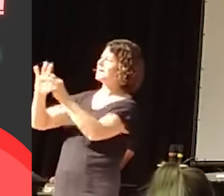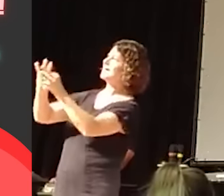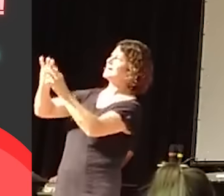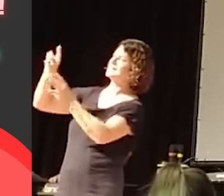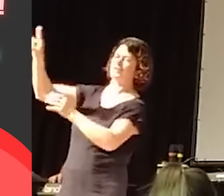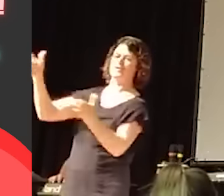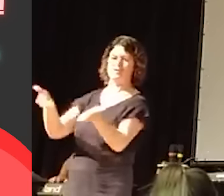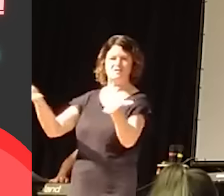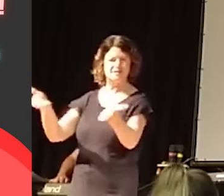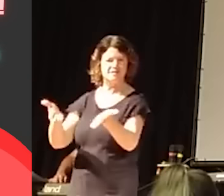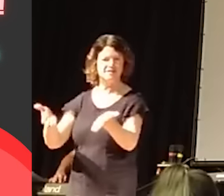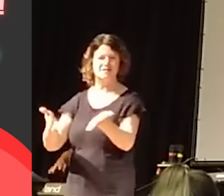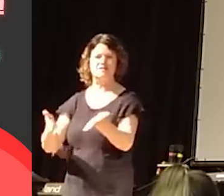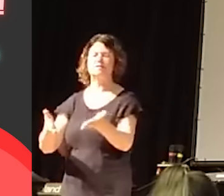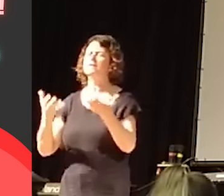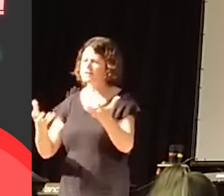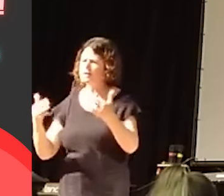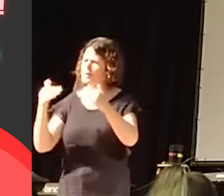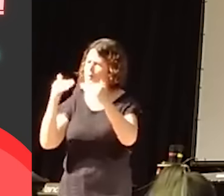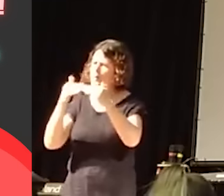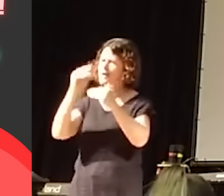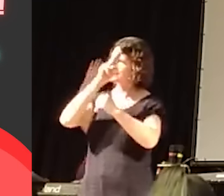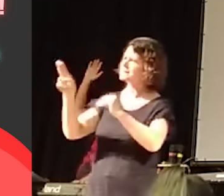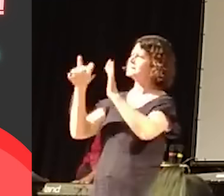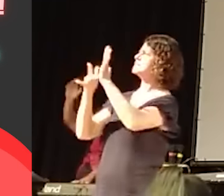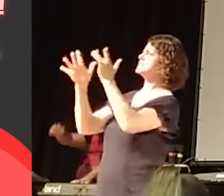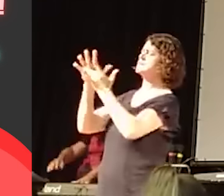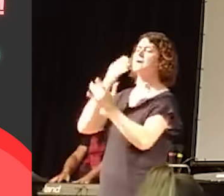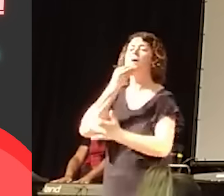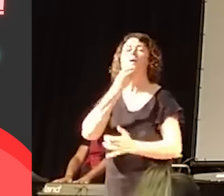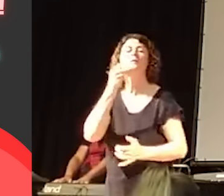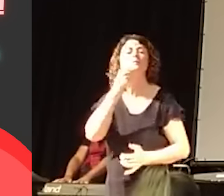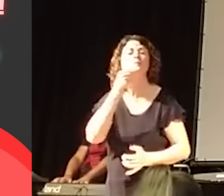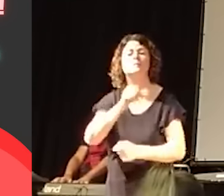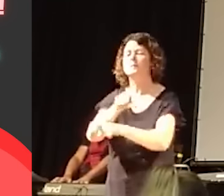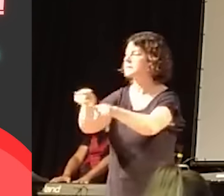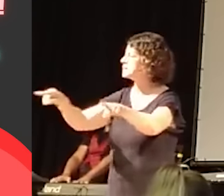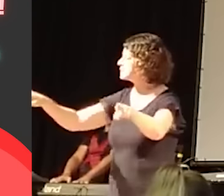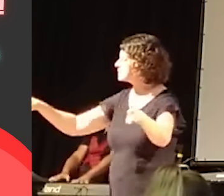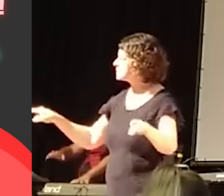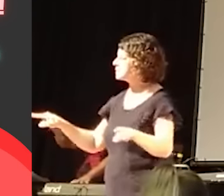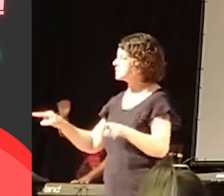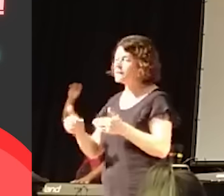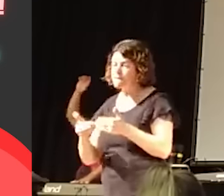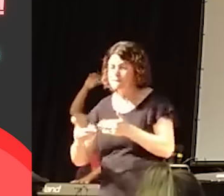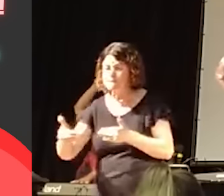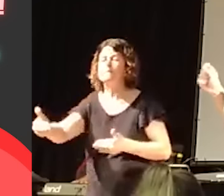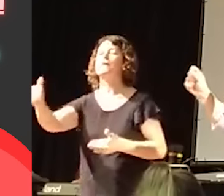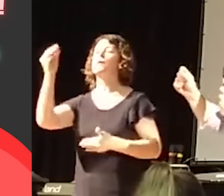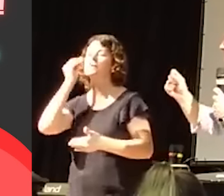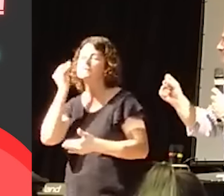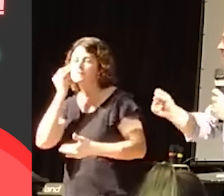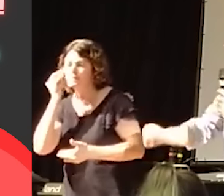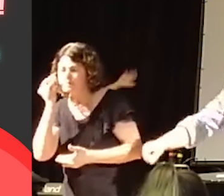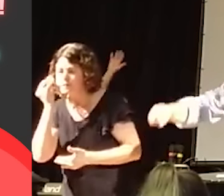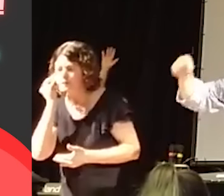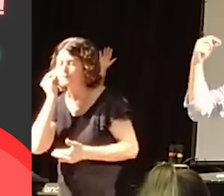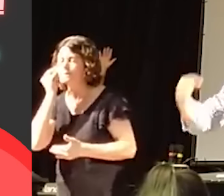concordar em nome de Jesus que homens e mulheres aqui vão experimentar